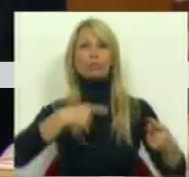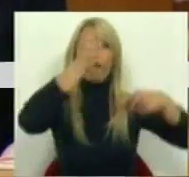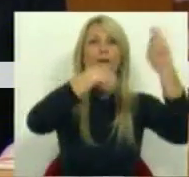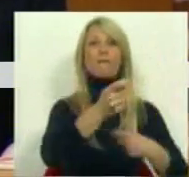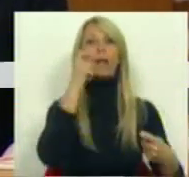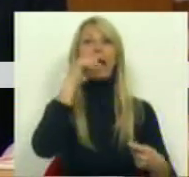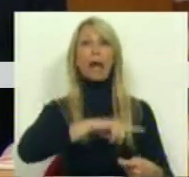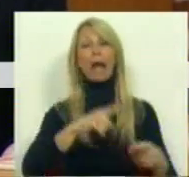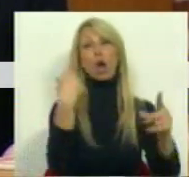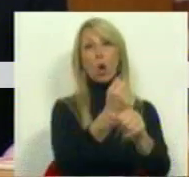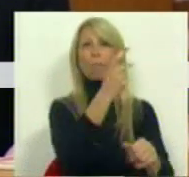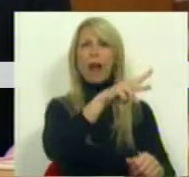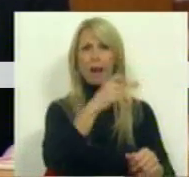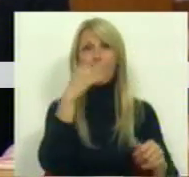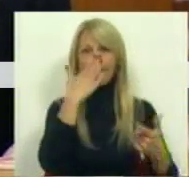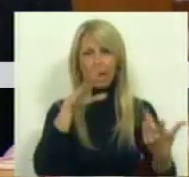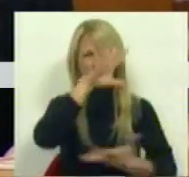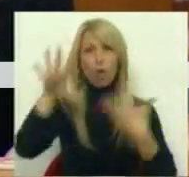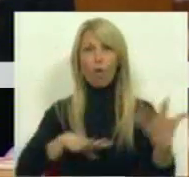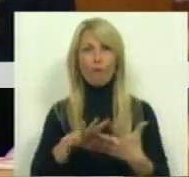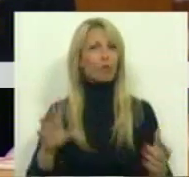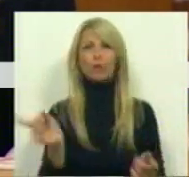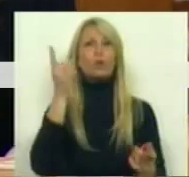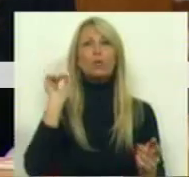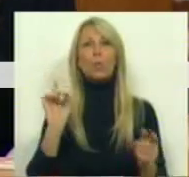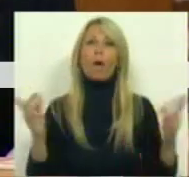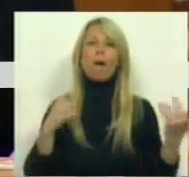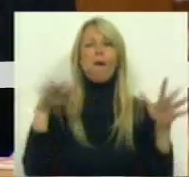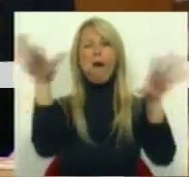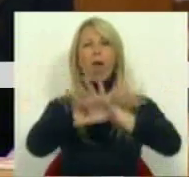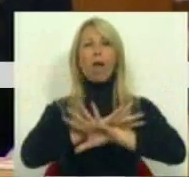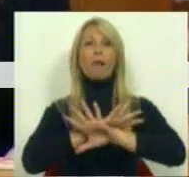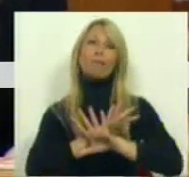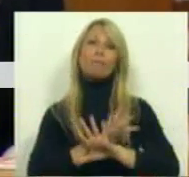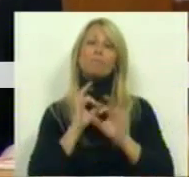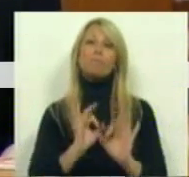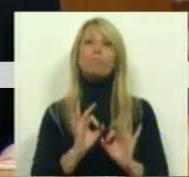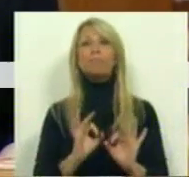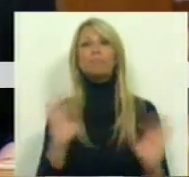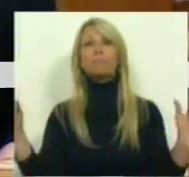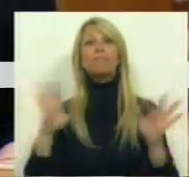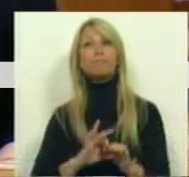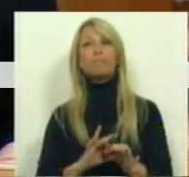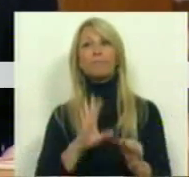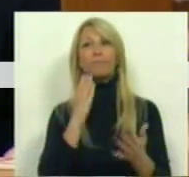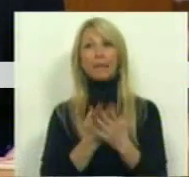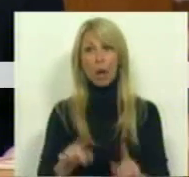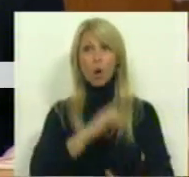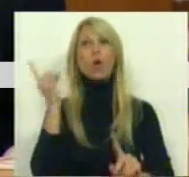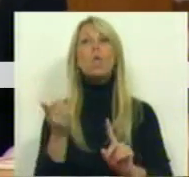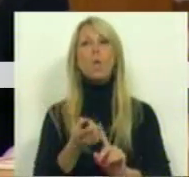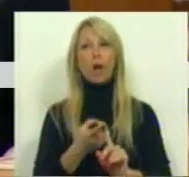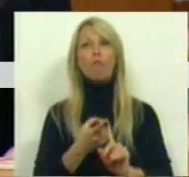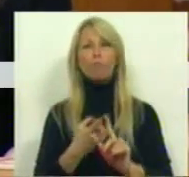Parece complexo, mas não é. É um mero expediente artificial que permite encaixar ainda este ano